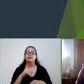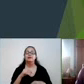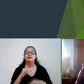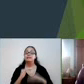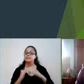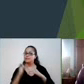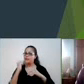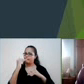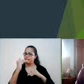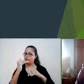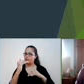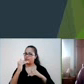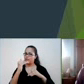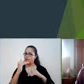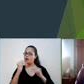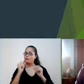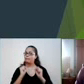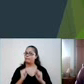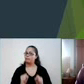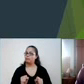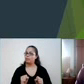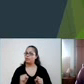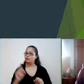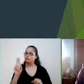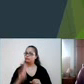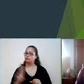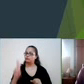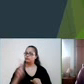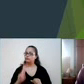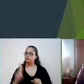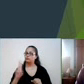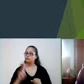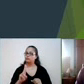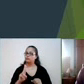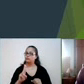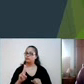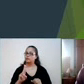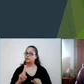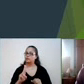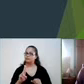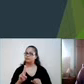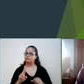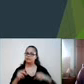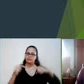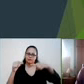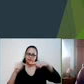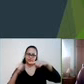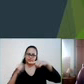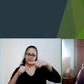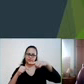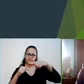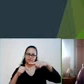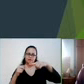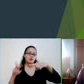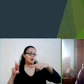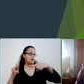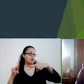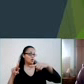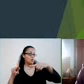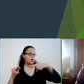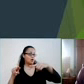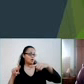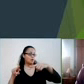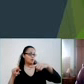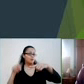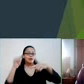maior, então eu posso usar o mesmo denominador, só que o numerador